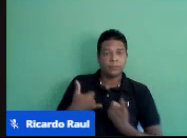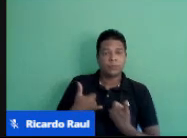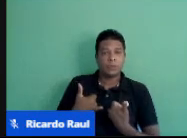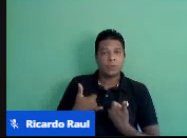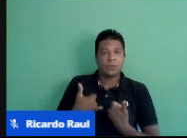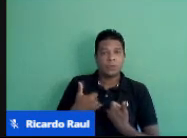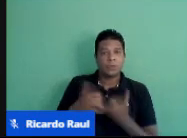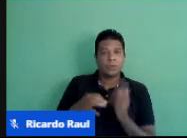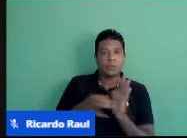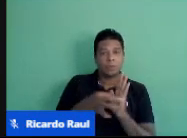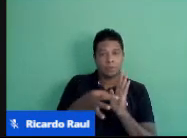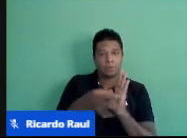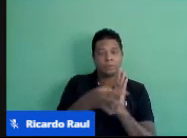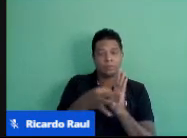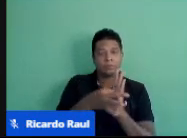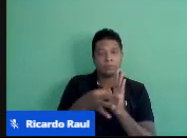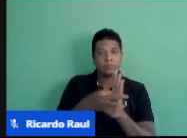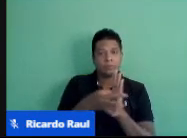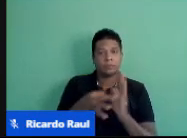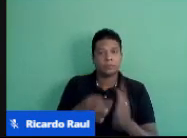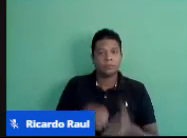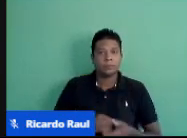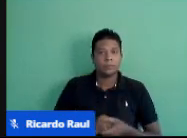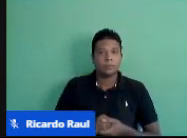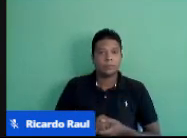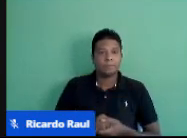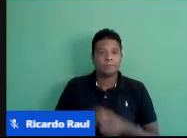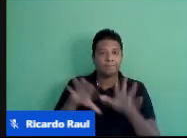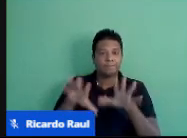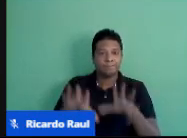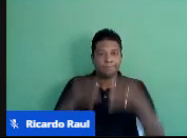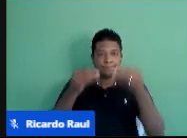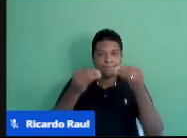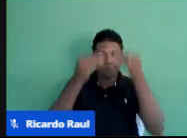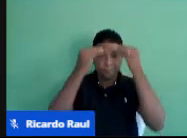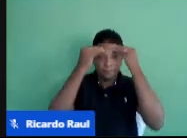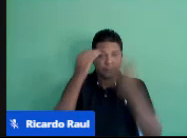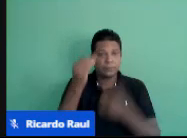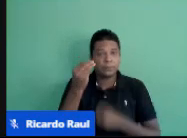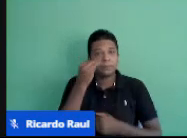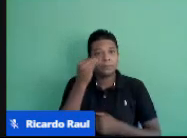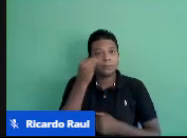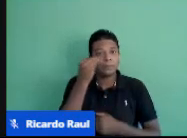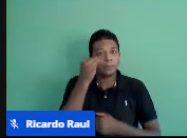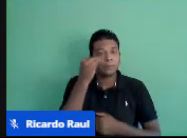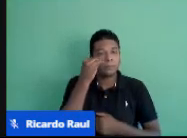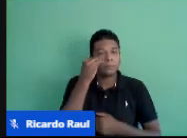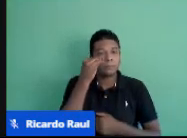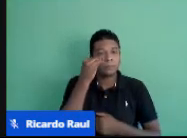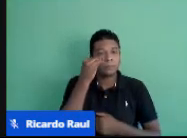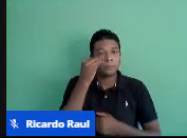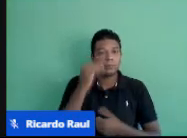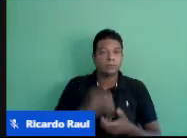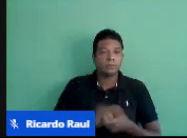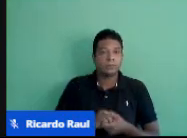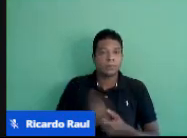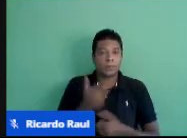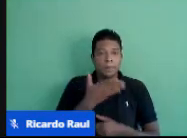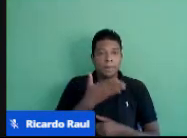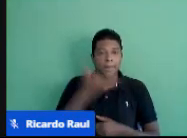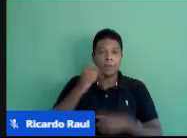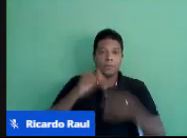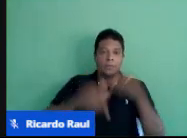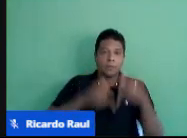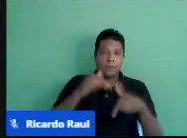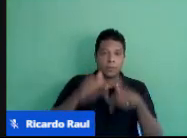com certeza, a gente pega para nós, né? A gente tenta fazer com que nós melhoremos nosso trabalho, né,